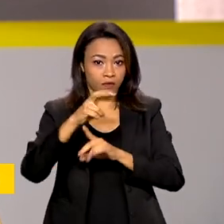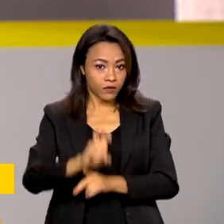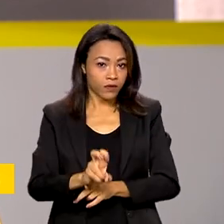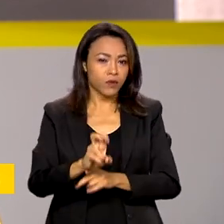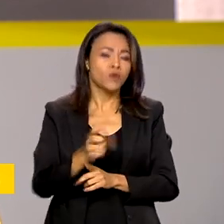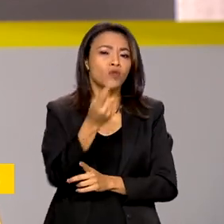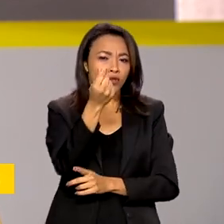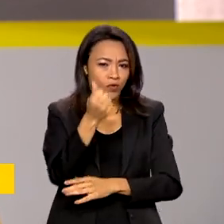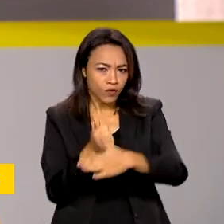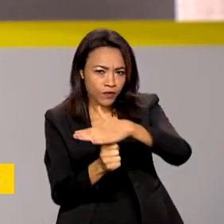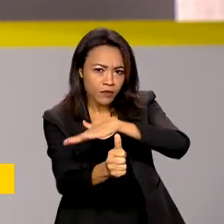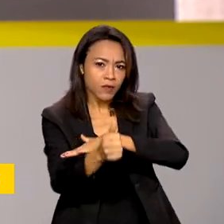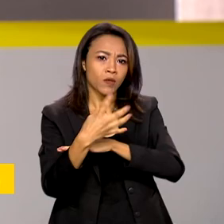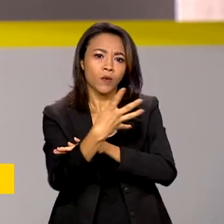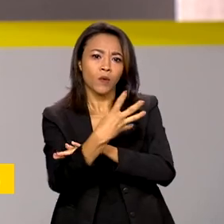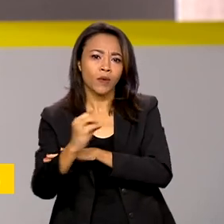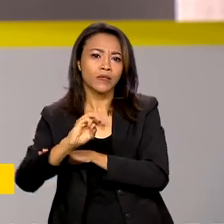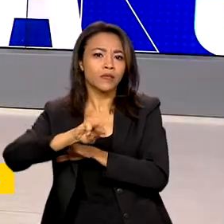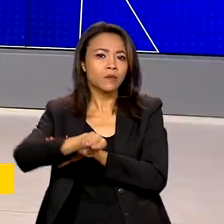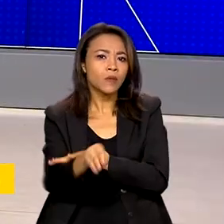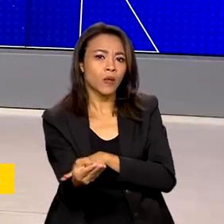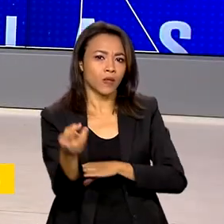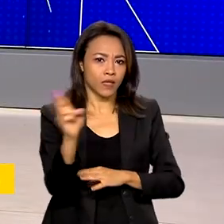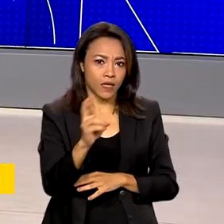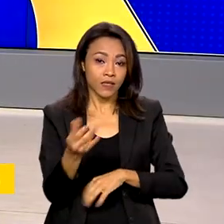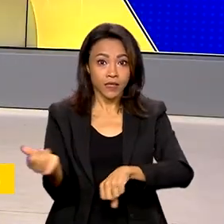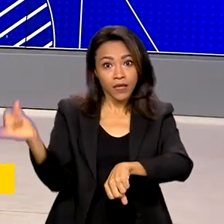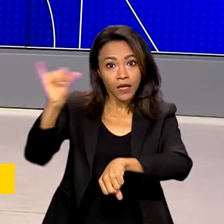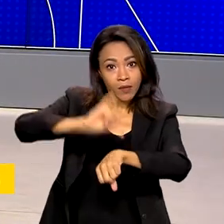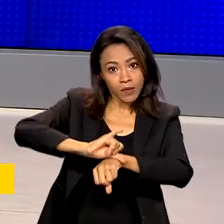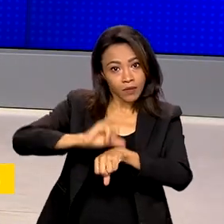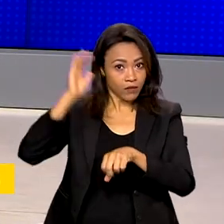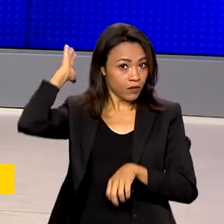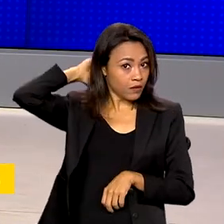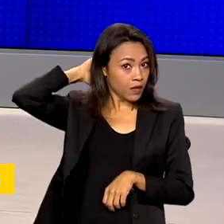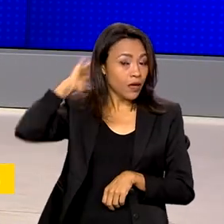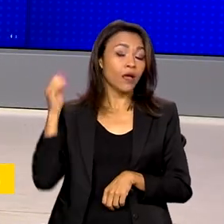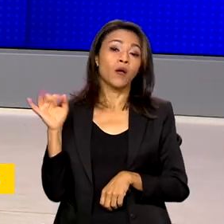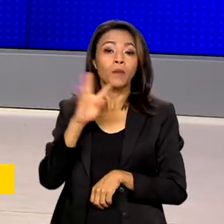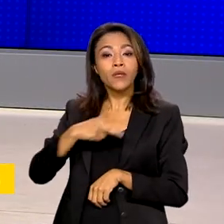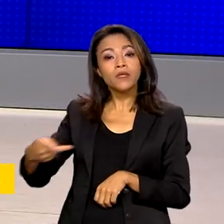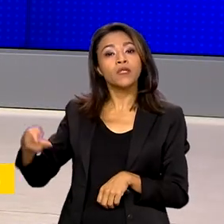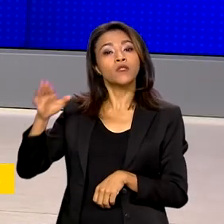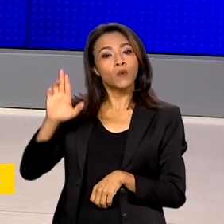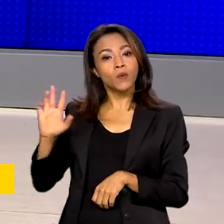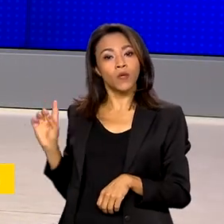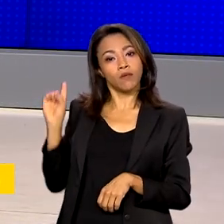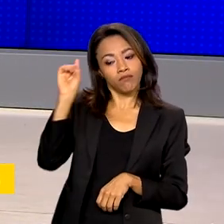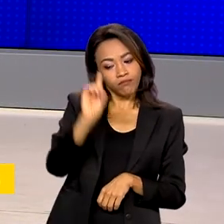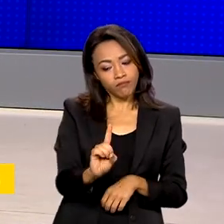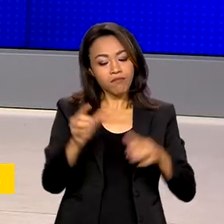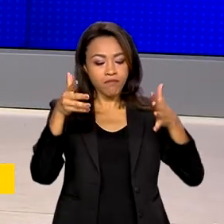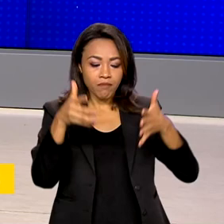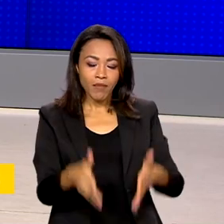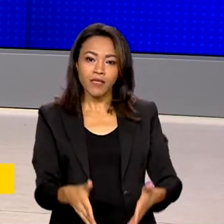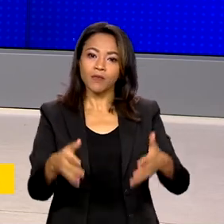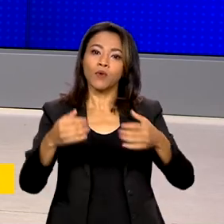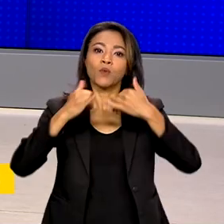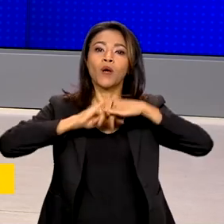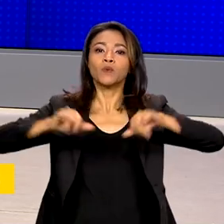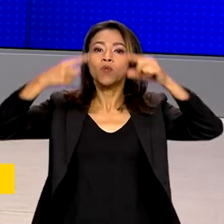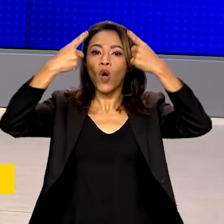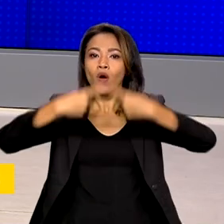menos 400 milhões de reais. Na capital do Pará, o presidente Lula participou do anúncio oficial da primeira